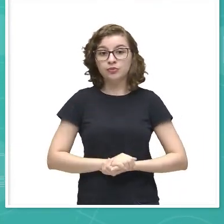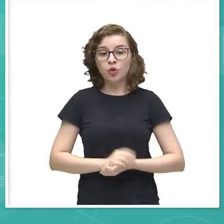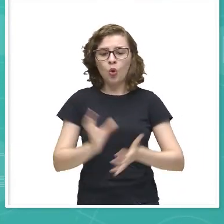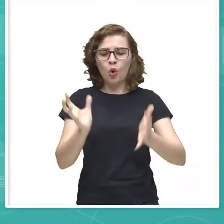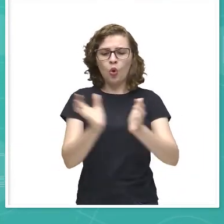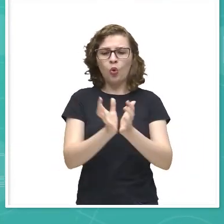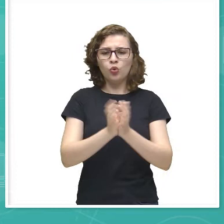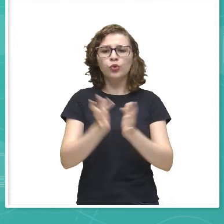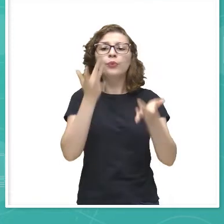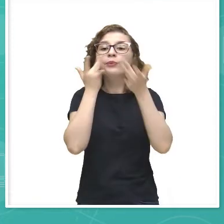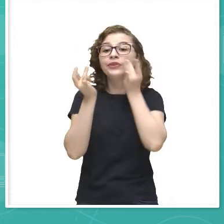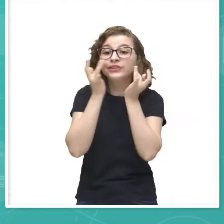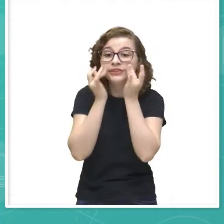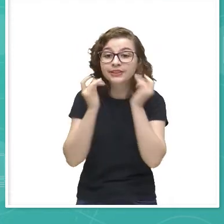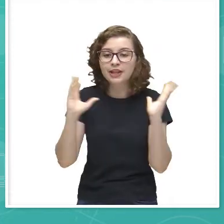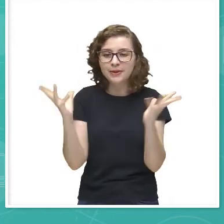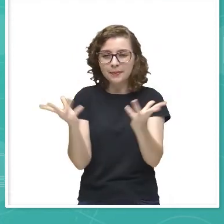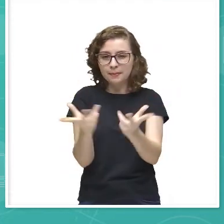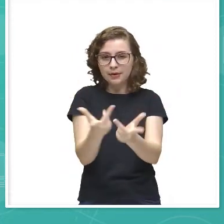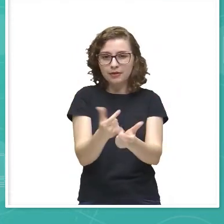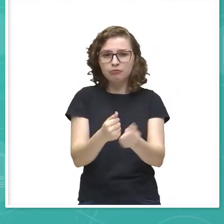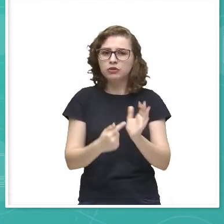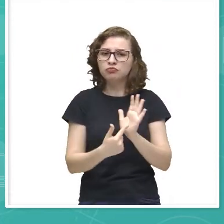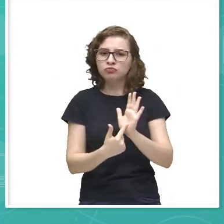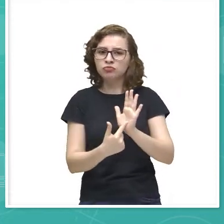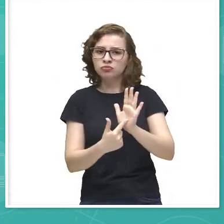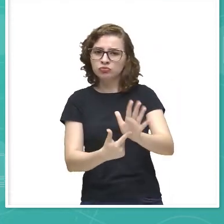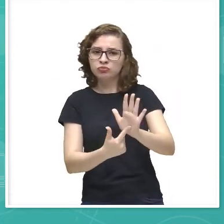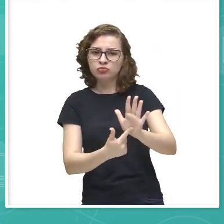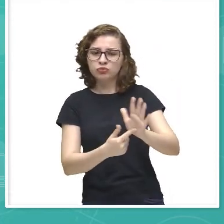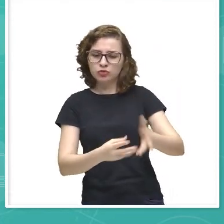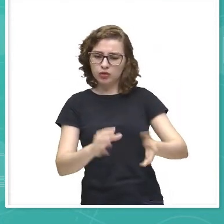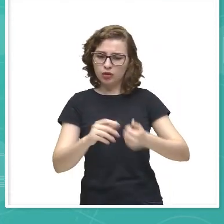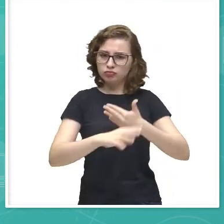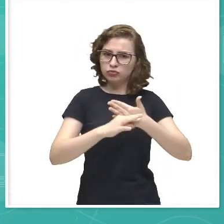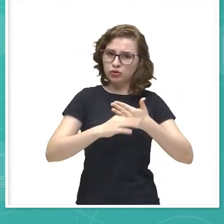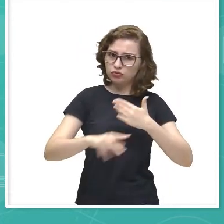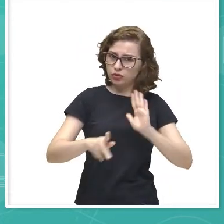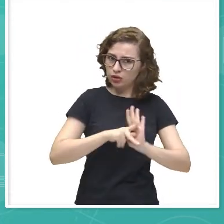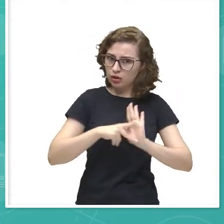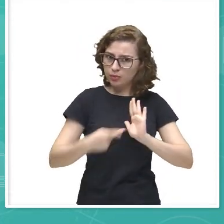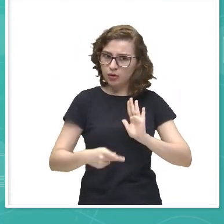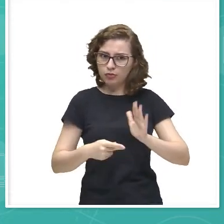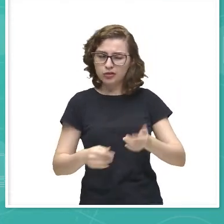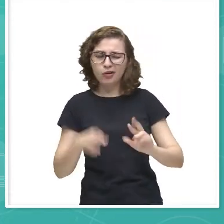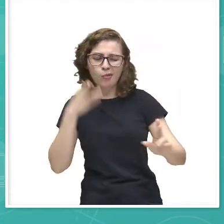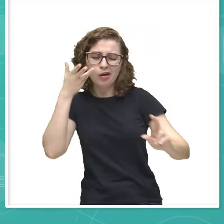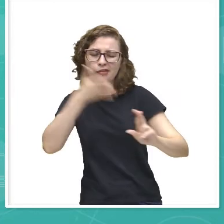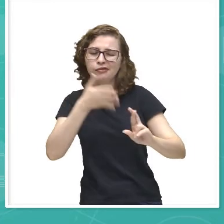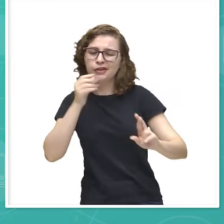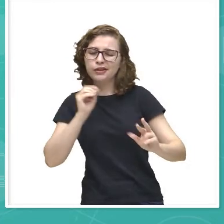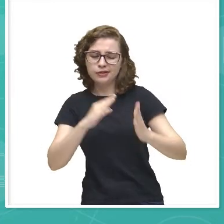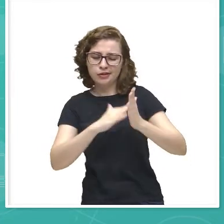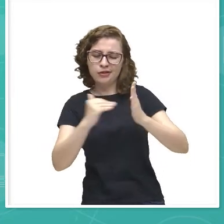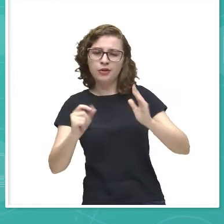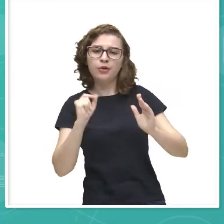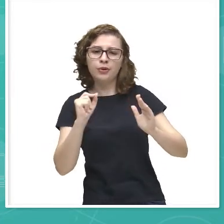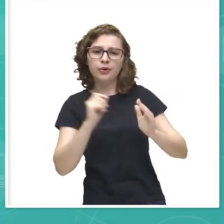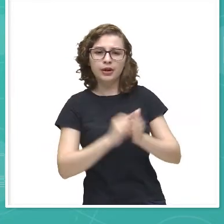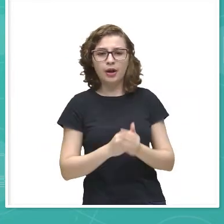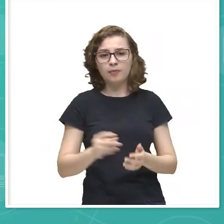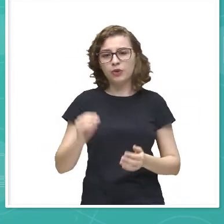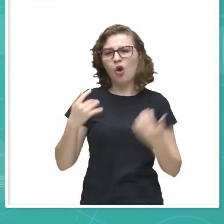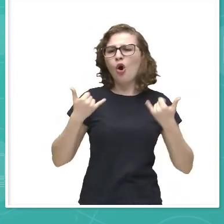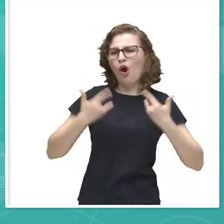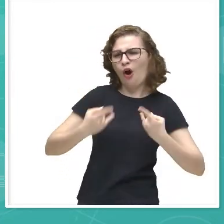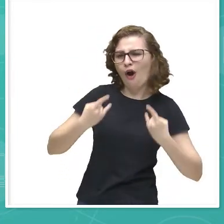O Teatro Mágico apresenta composições autorais que têm referências estéticas do rock, do pop e da música folclórica